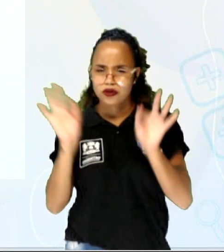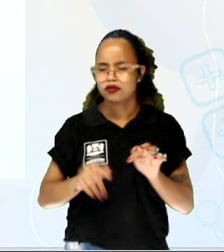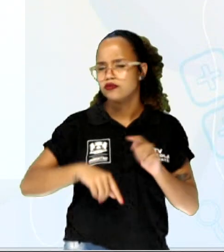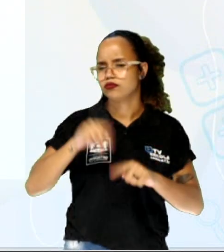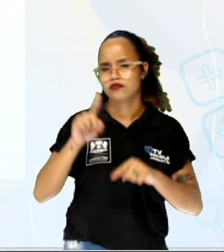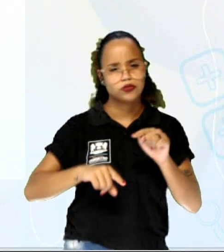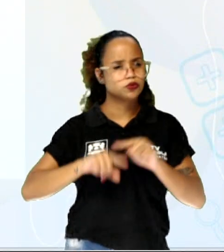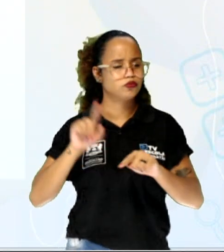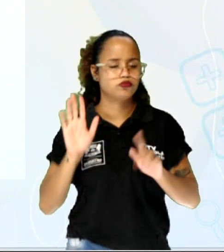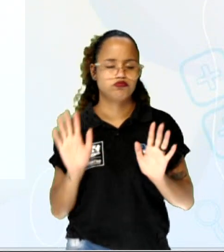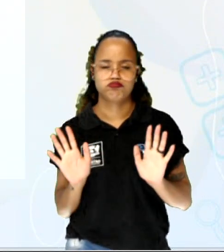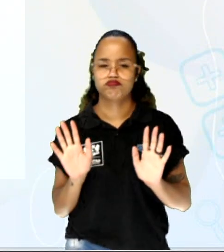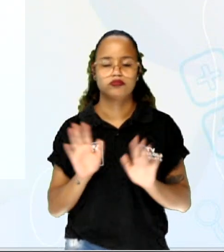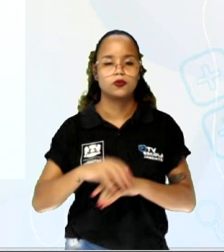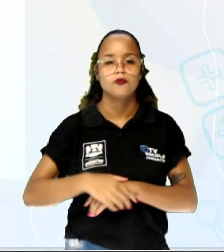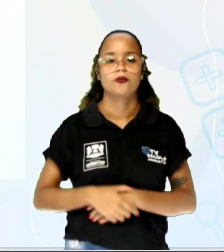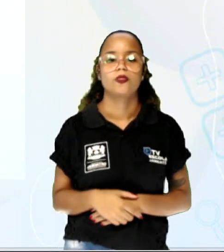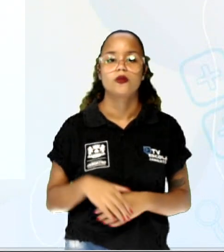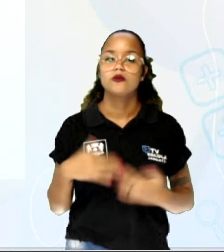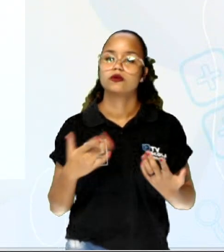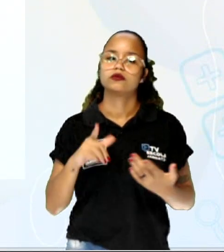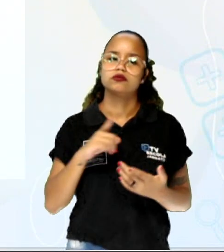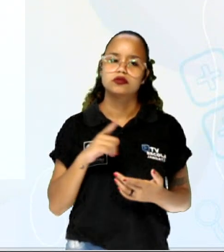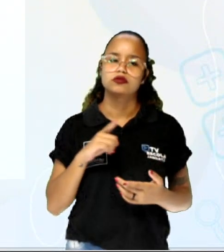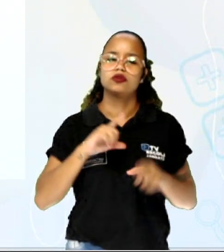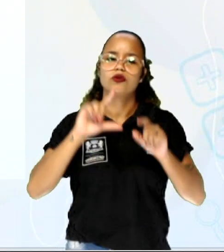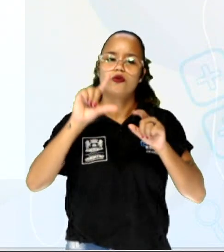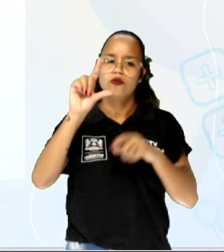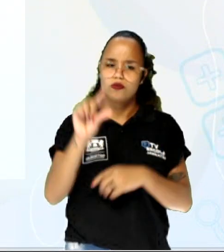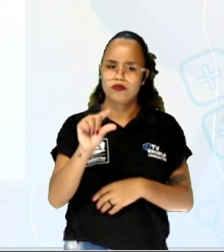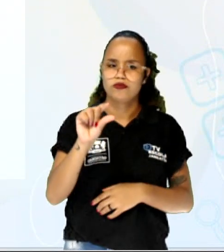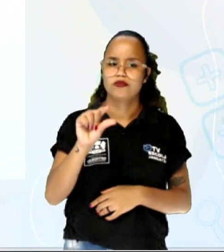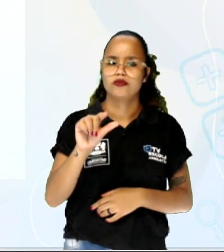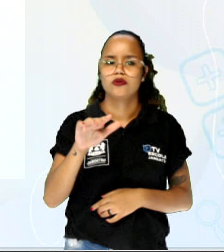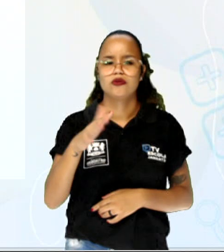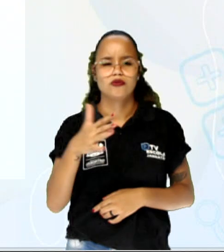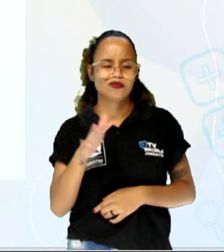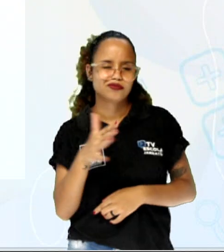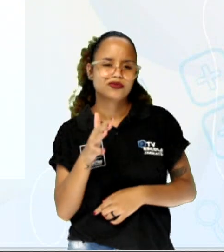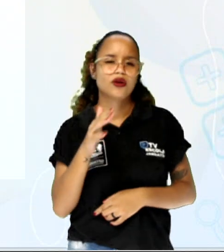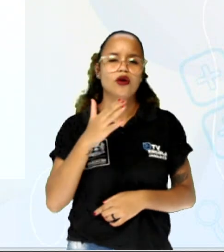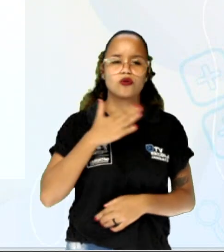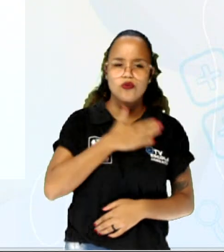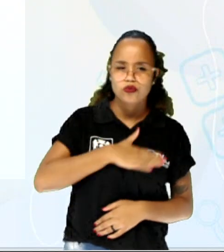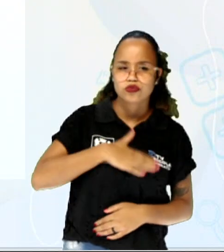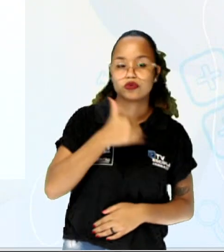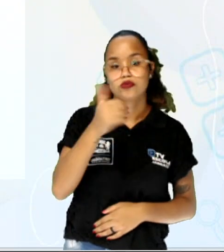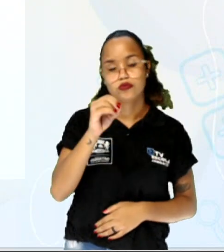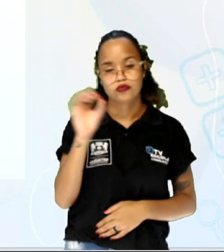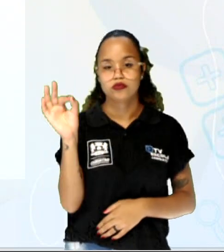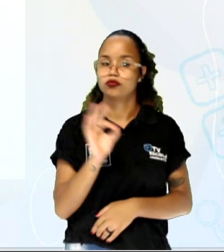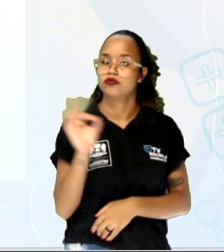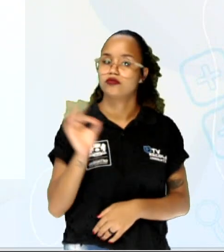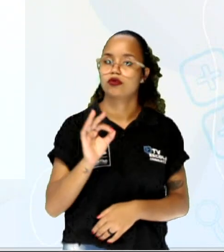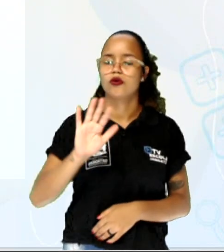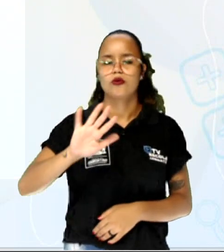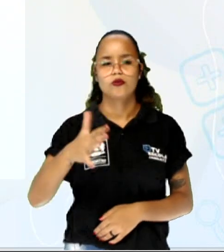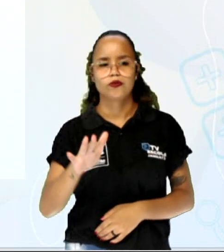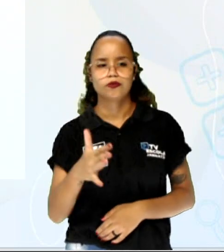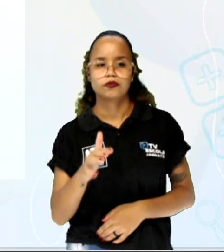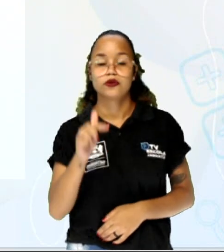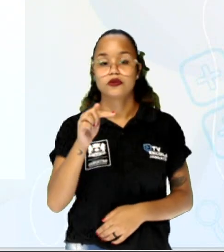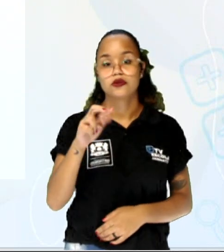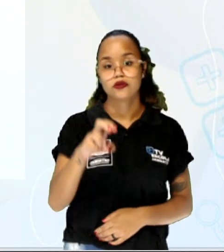qualquer. Então, teve uma faixa pequena, né, que foi muito satisfeito, que foi em torno de 10%.